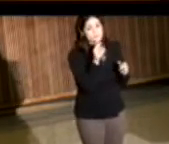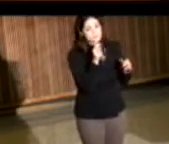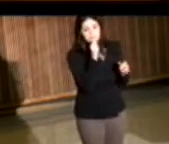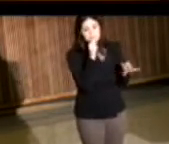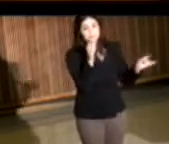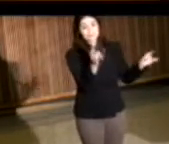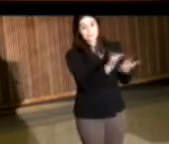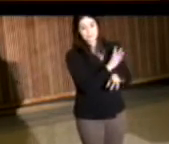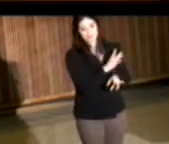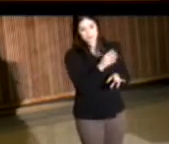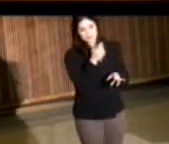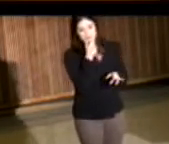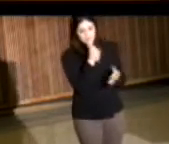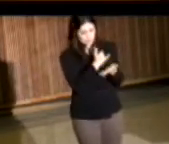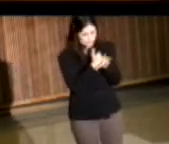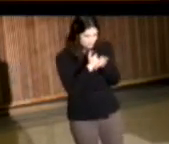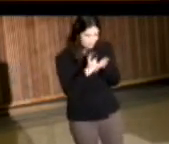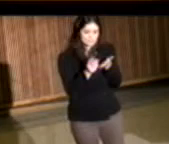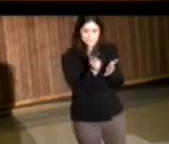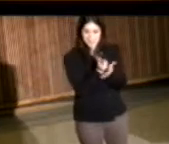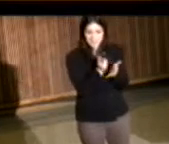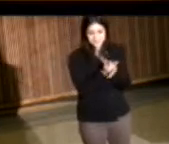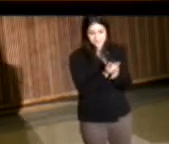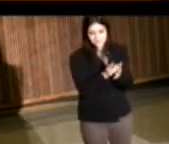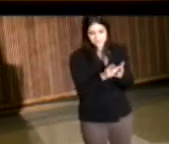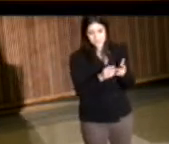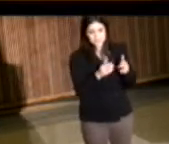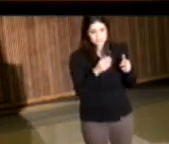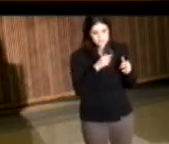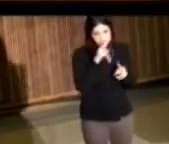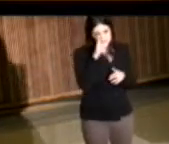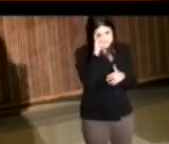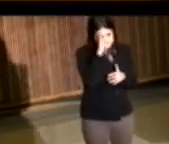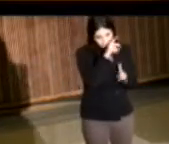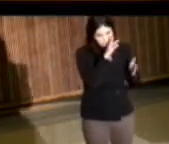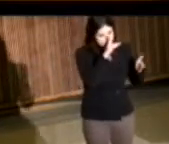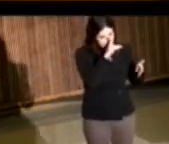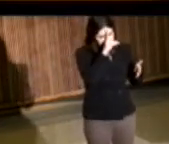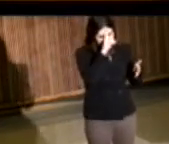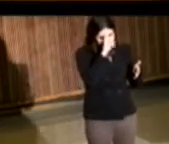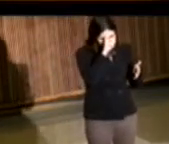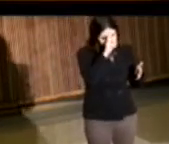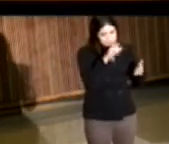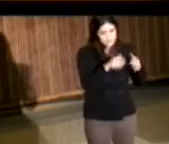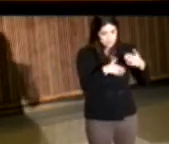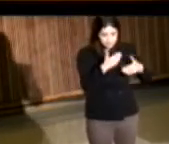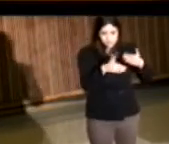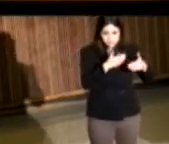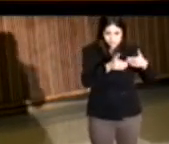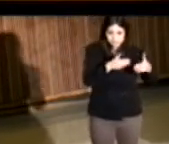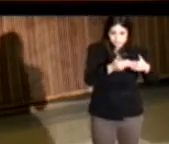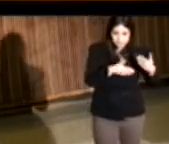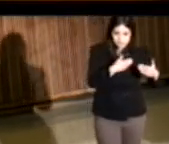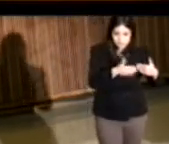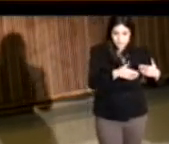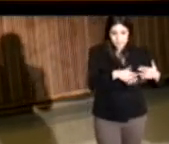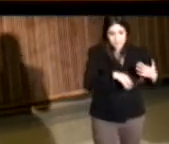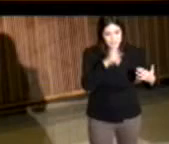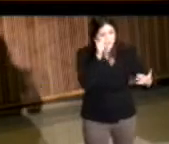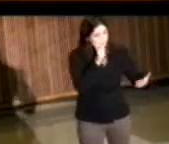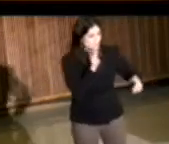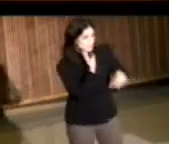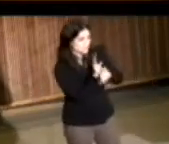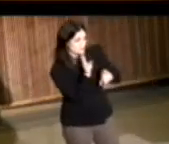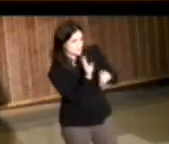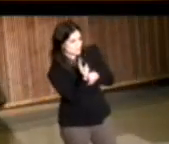Mas, queridos, quando a gente tem o critério da graça, a gente age como Deus, a gente não desiste. Está